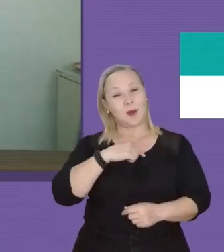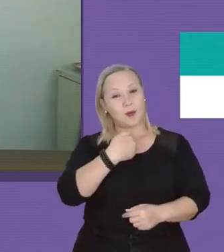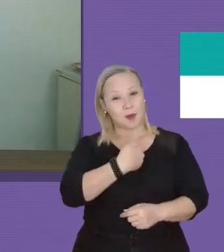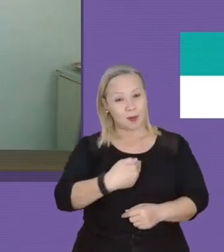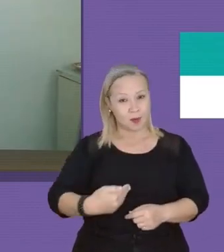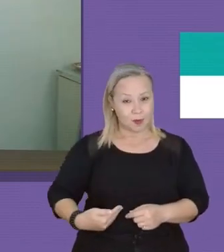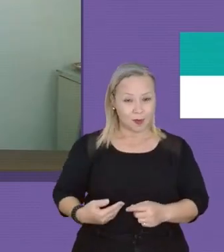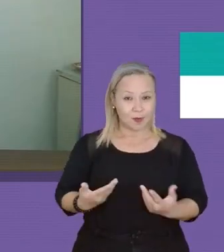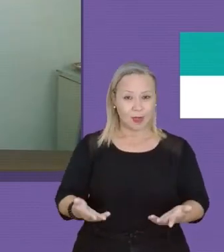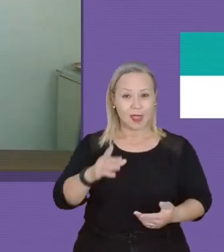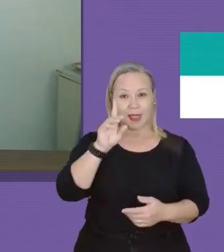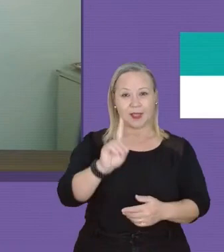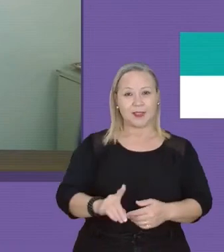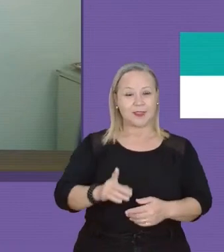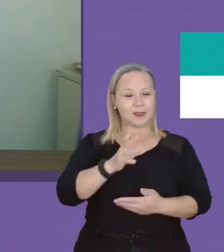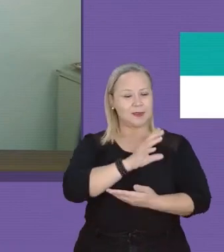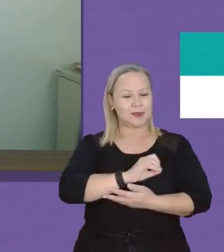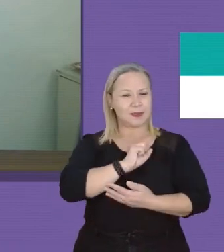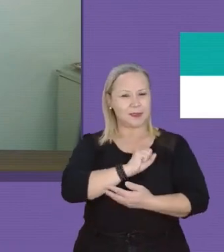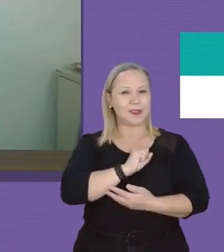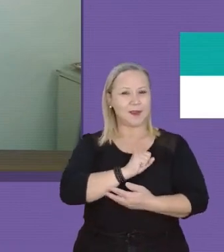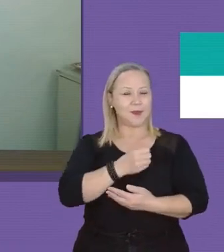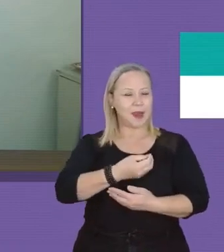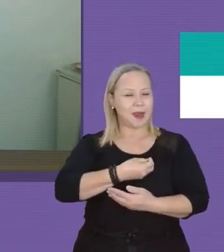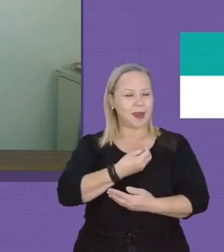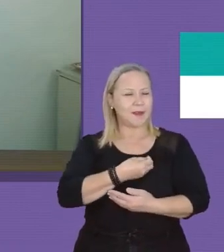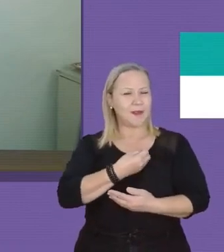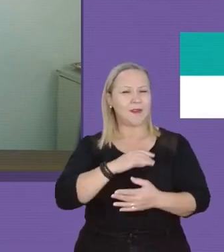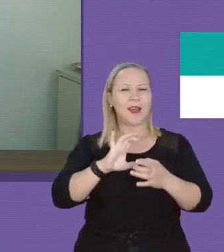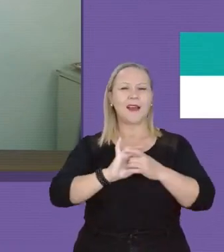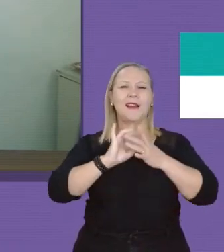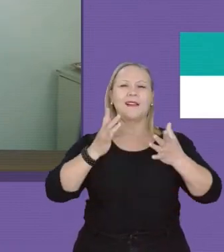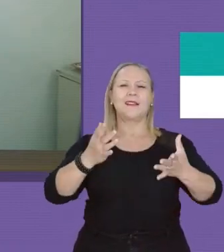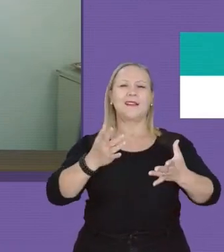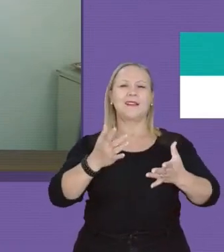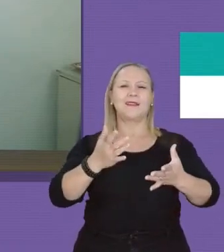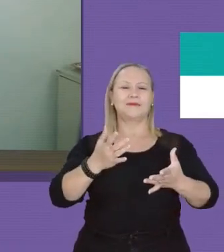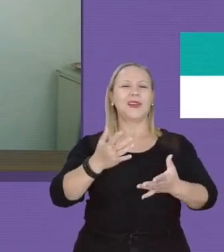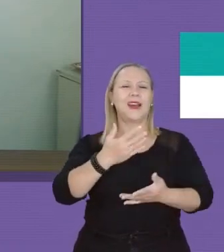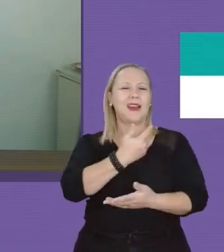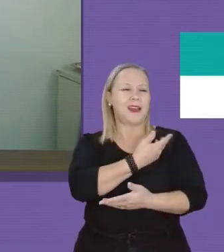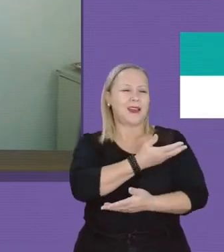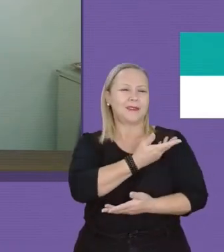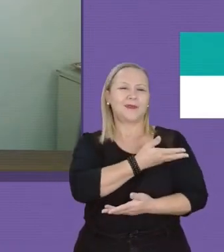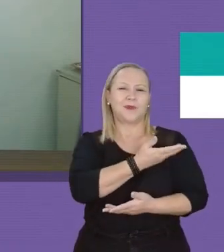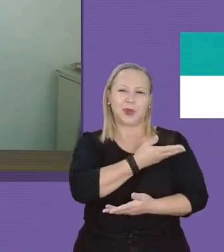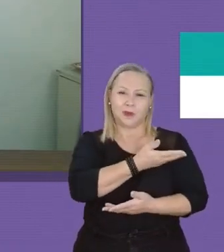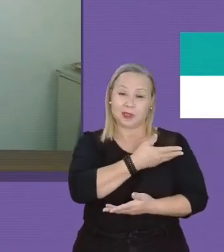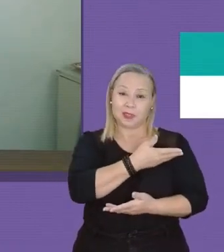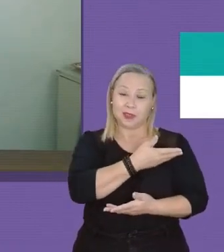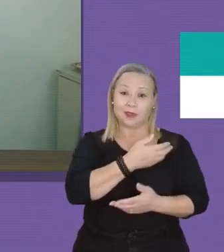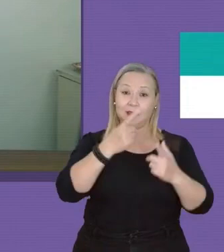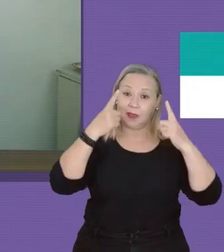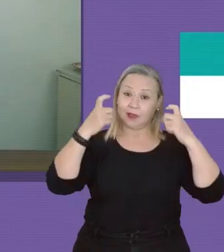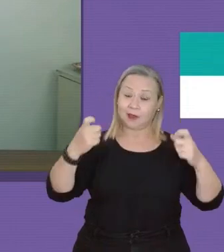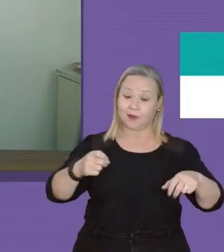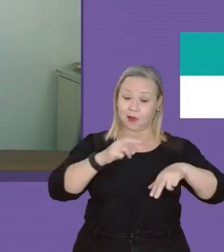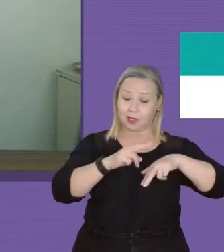governos o direito de amar e viver livres do preconceito e da violência de gênero e de